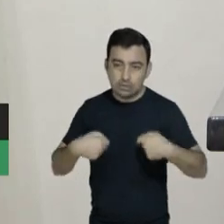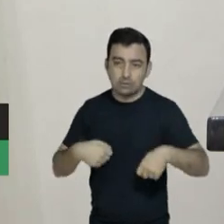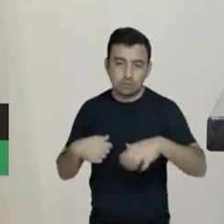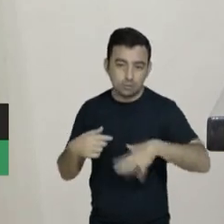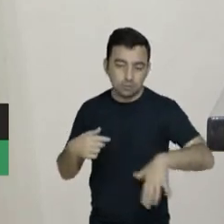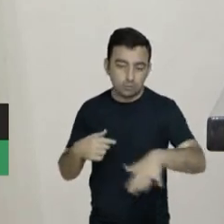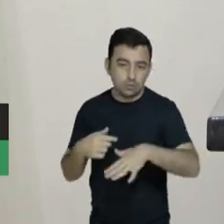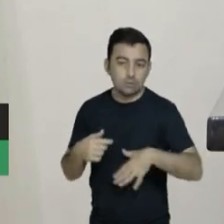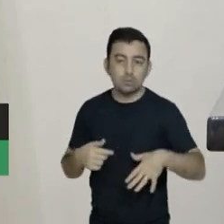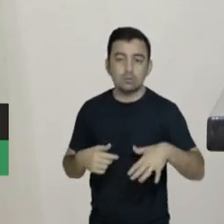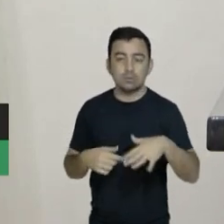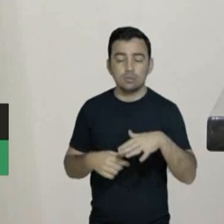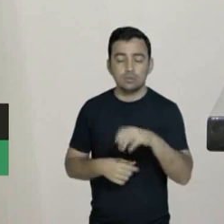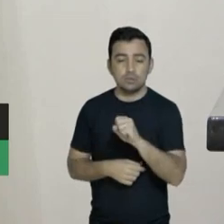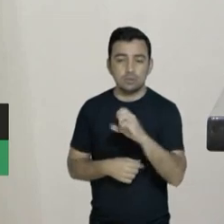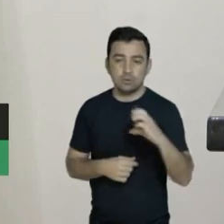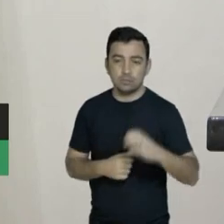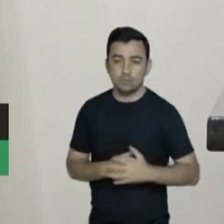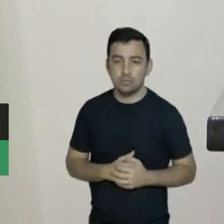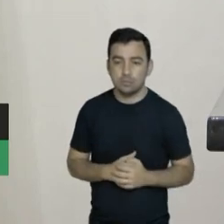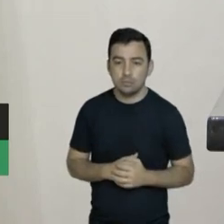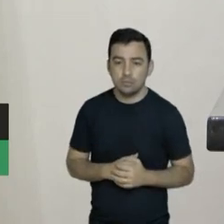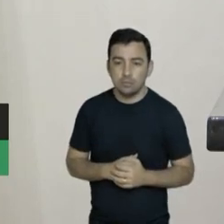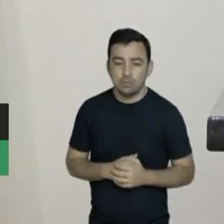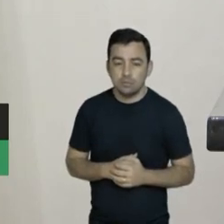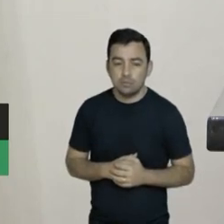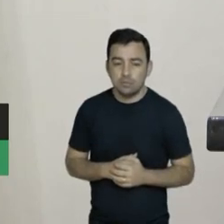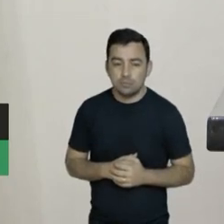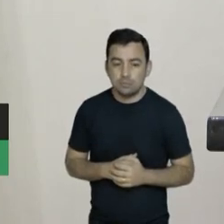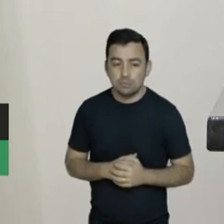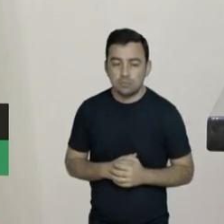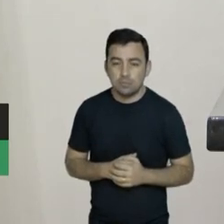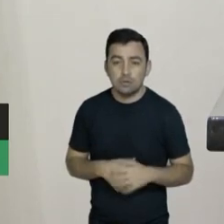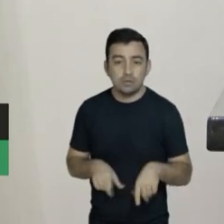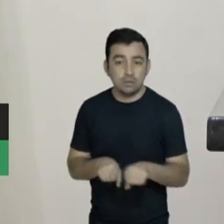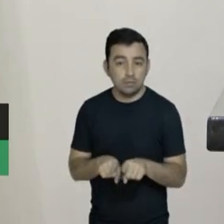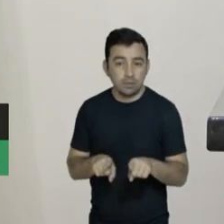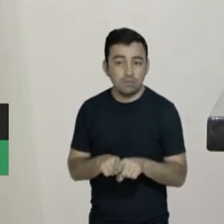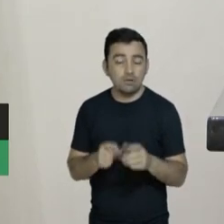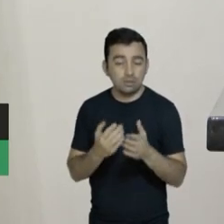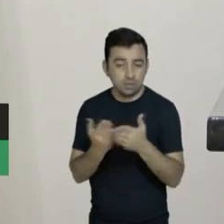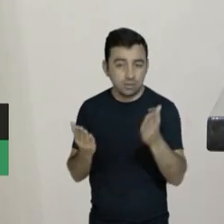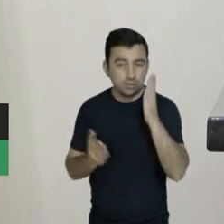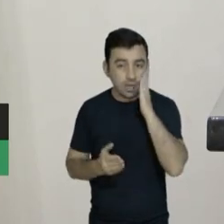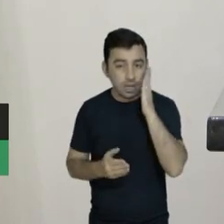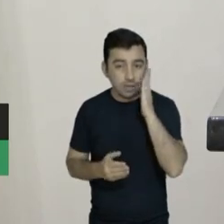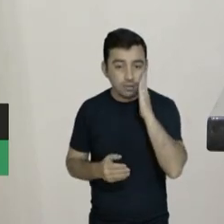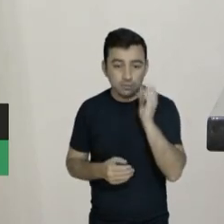a atividade catarinense. Como o senhor bem sabe, Santa Catarina é um estado atípico em